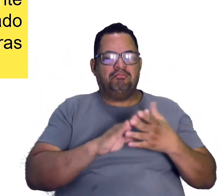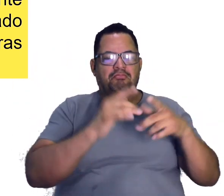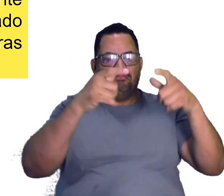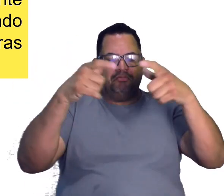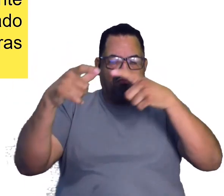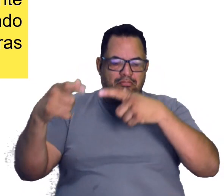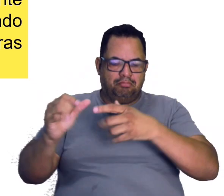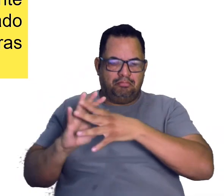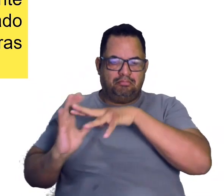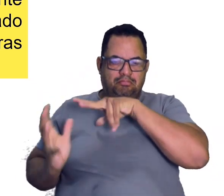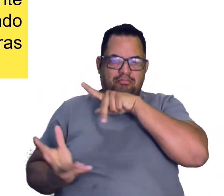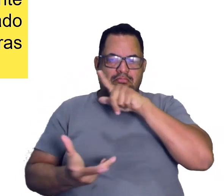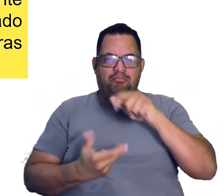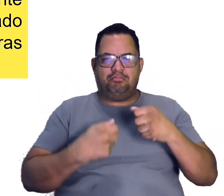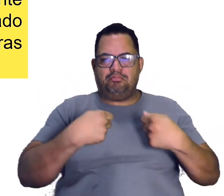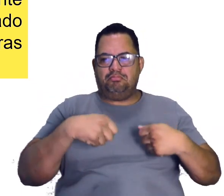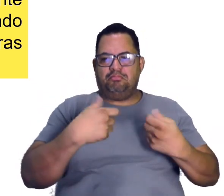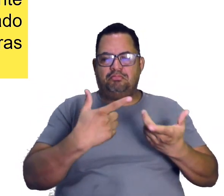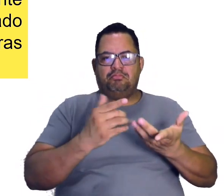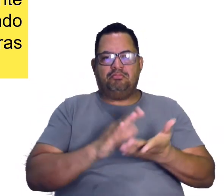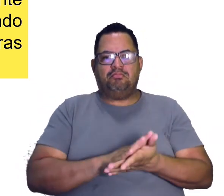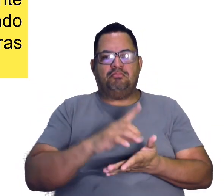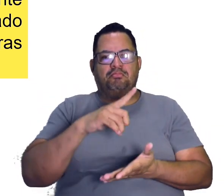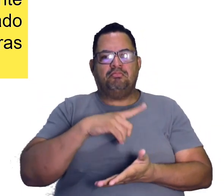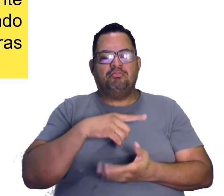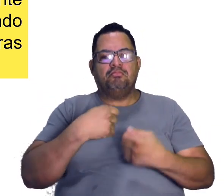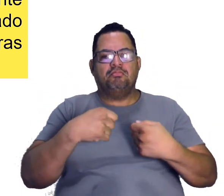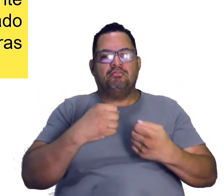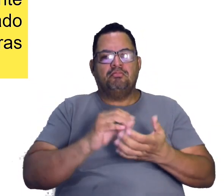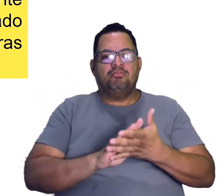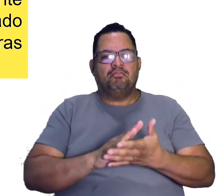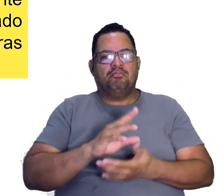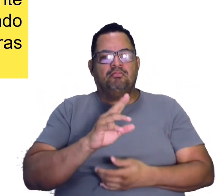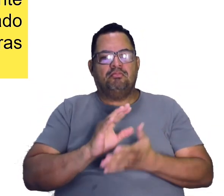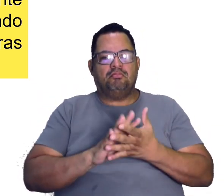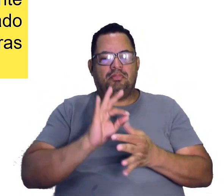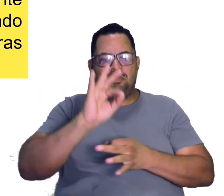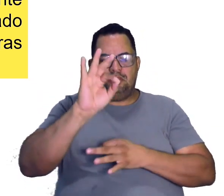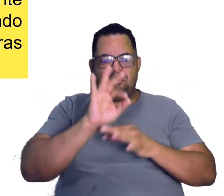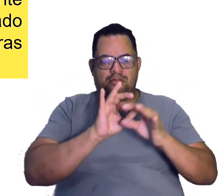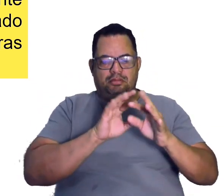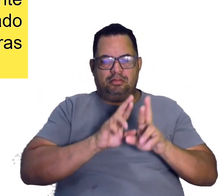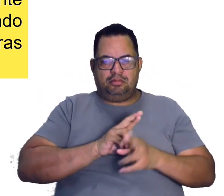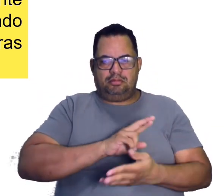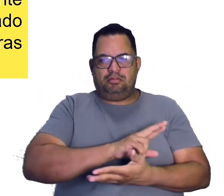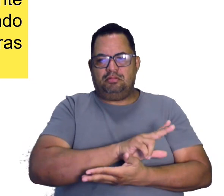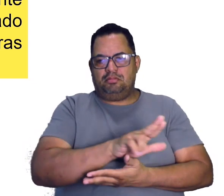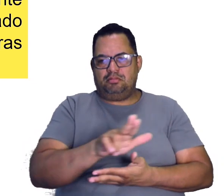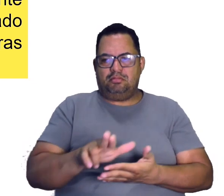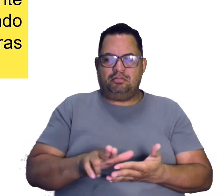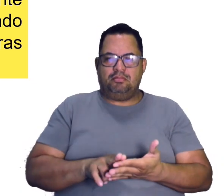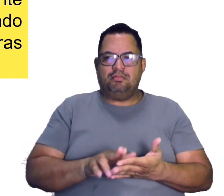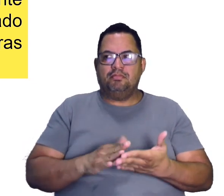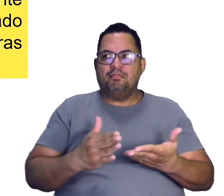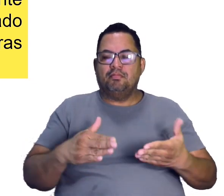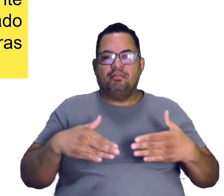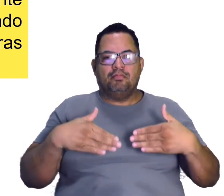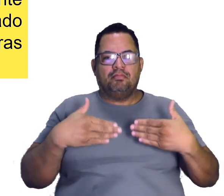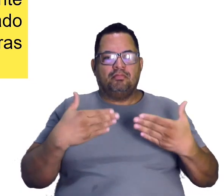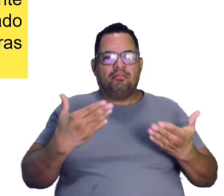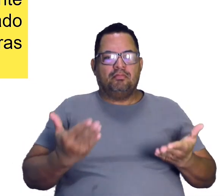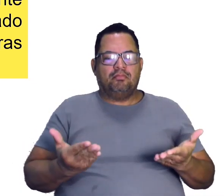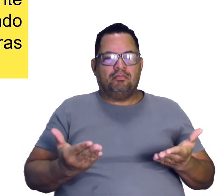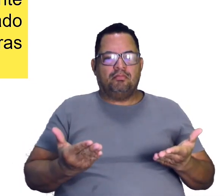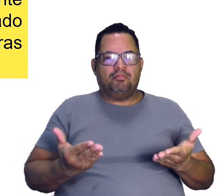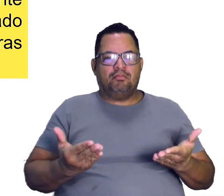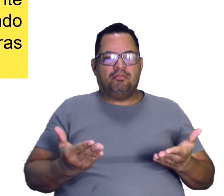estiver, nós vamos precisar trabalhar com unidades de medidas. Uma vez que se